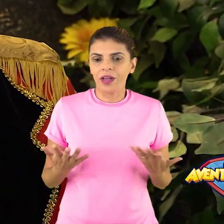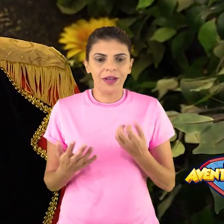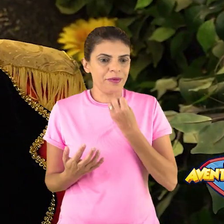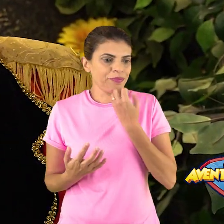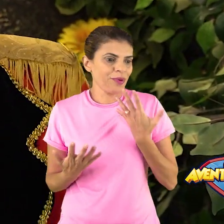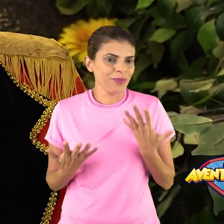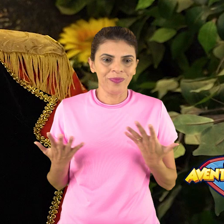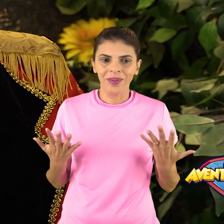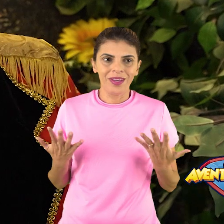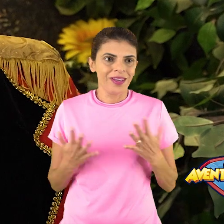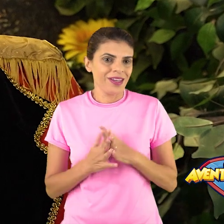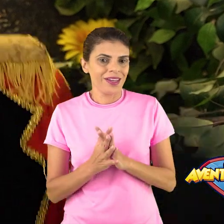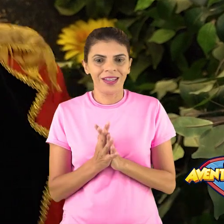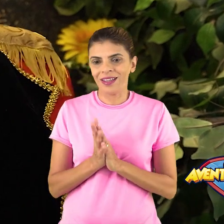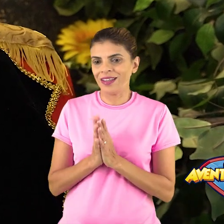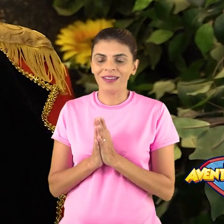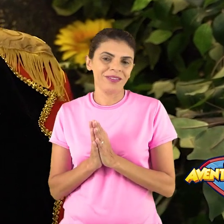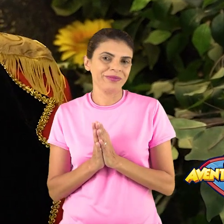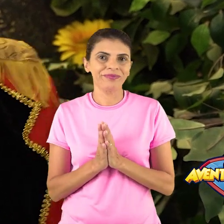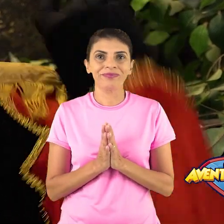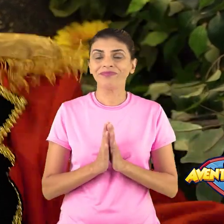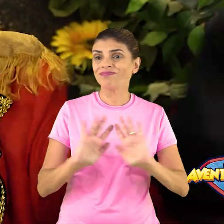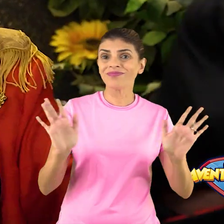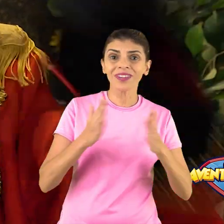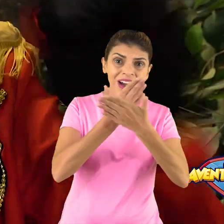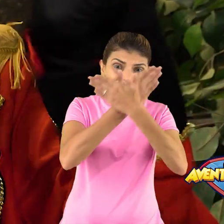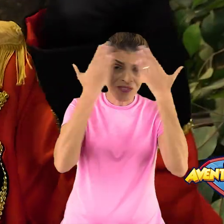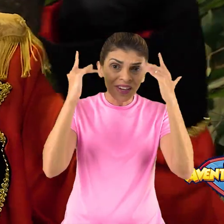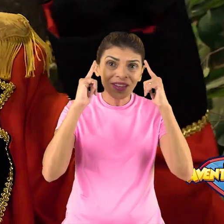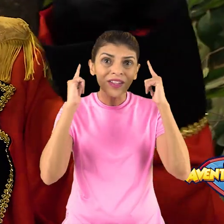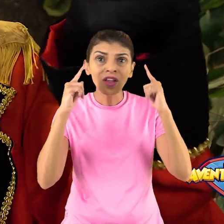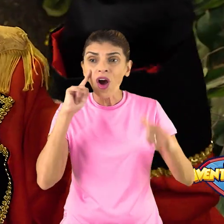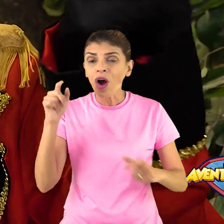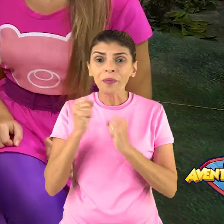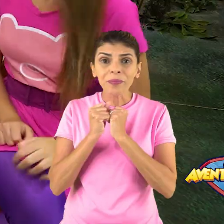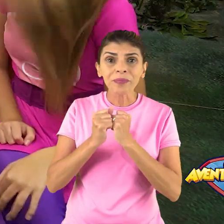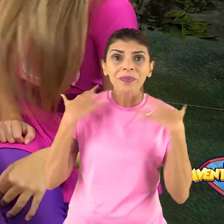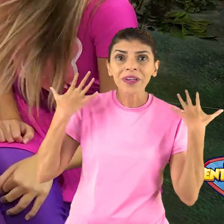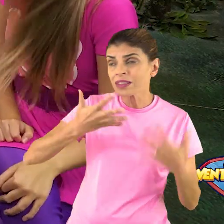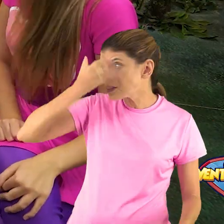Bom... Ei, aventureiros! Olhem ali! A Pandora!